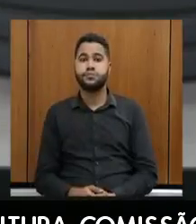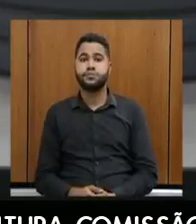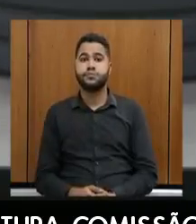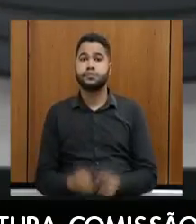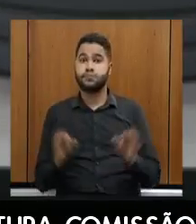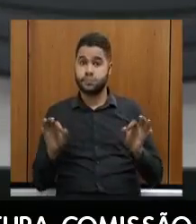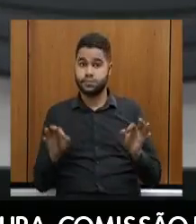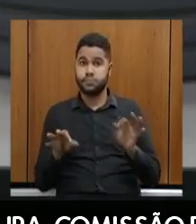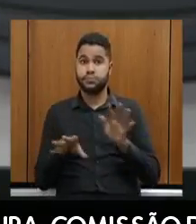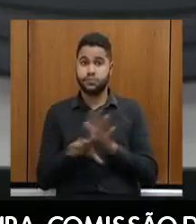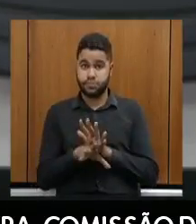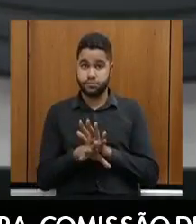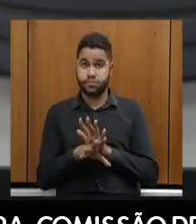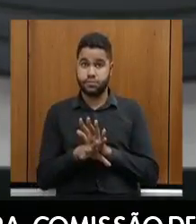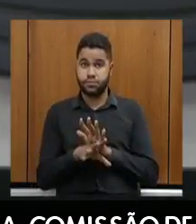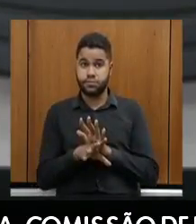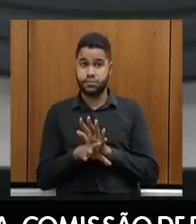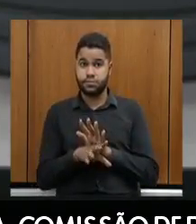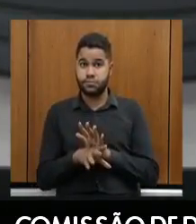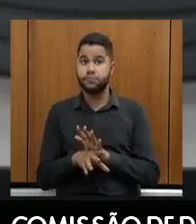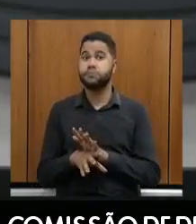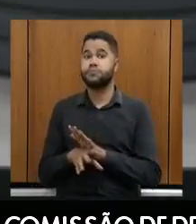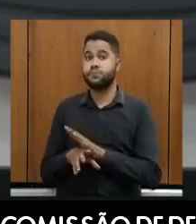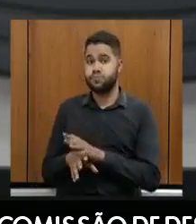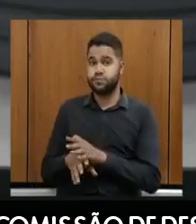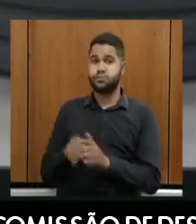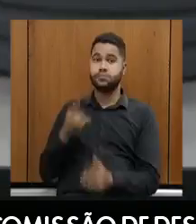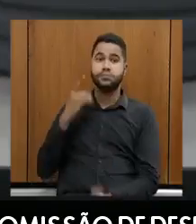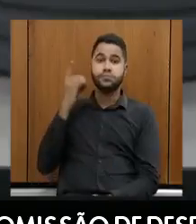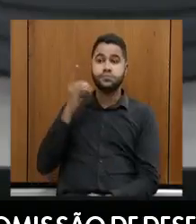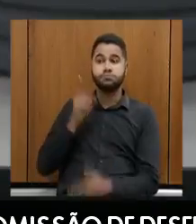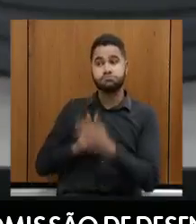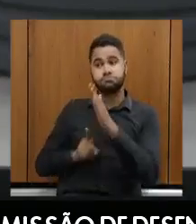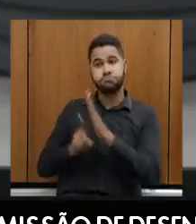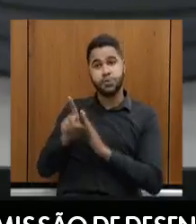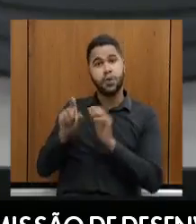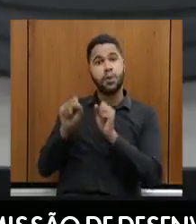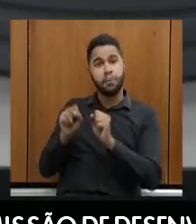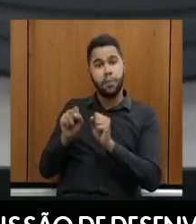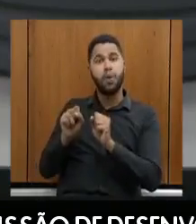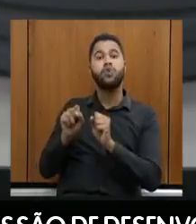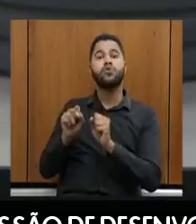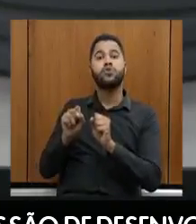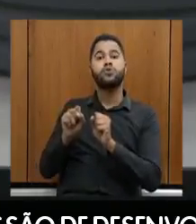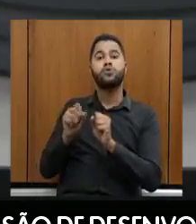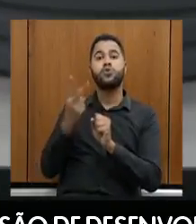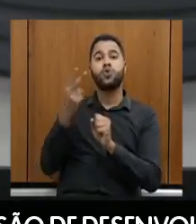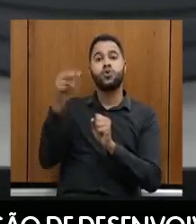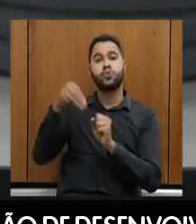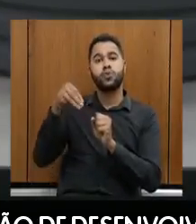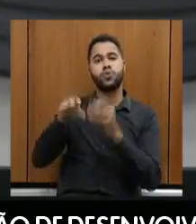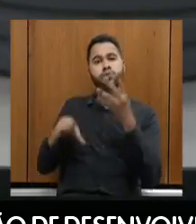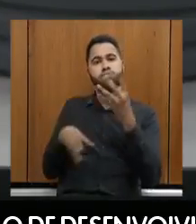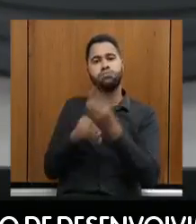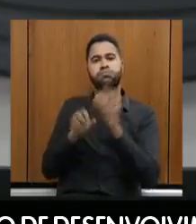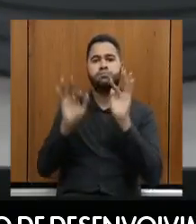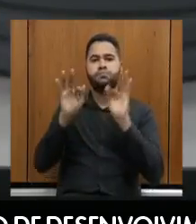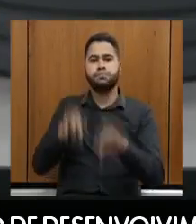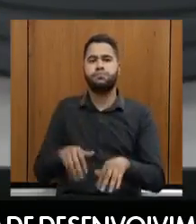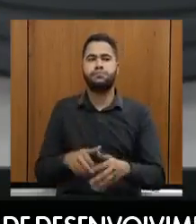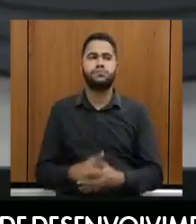Após a resposta da autoridade estadual, o deputado que o interpelou disporá de 2 minutos para suas considerações